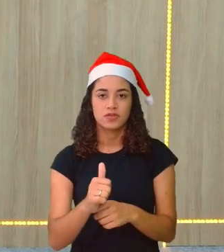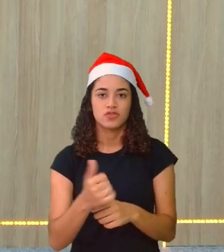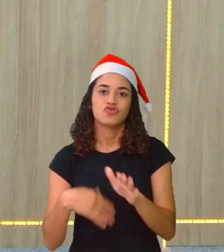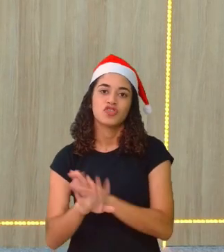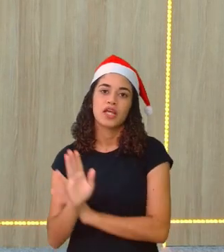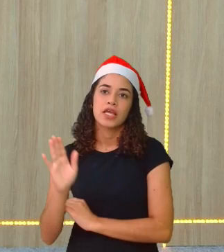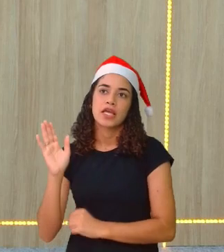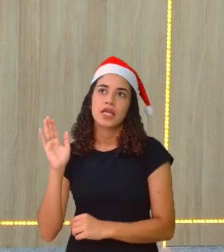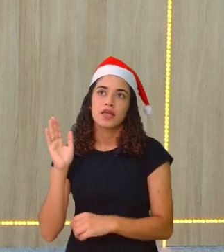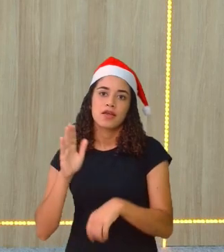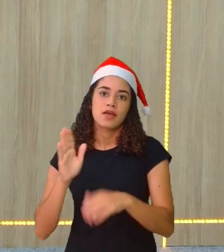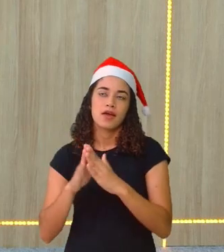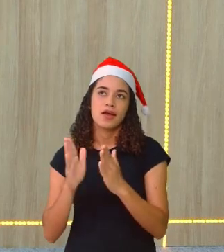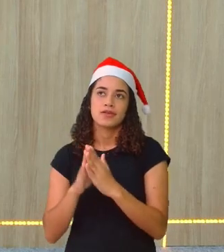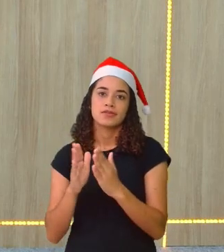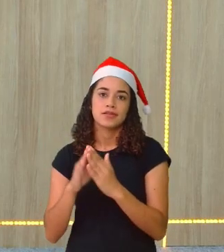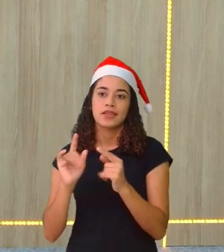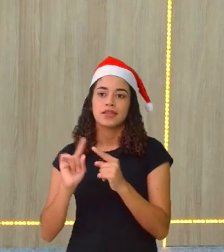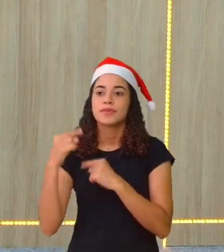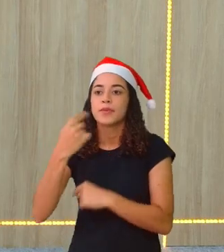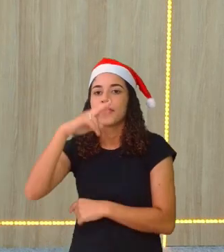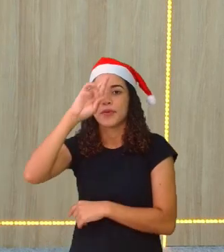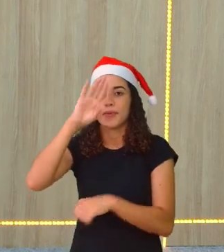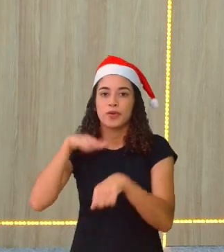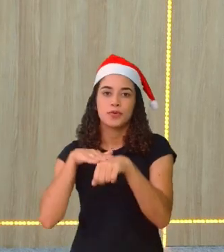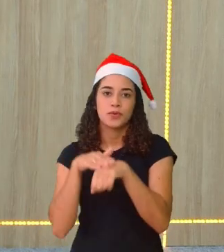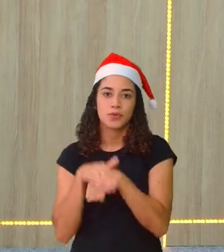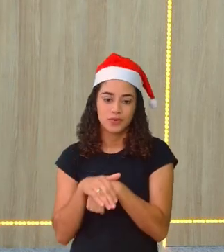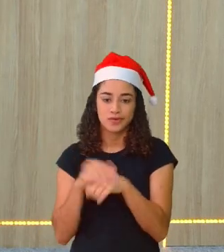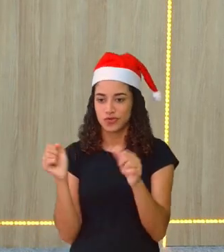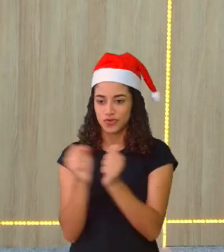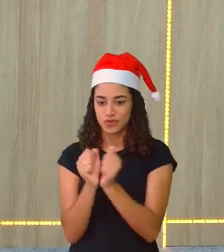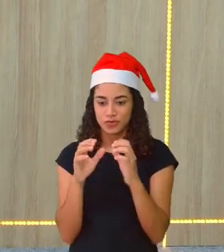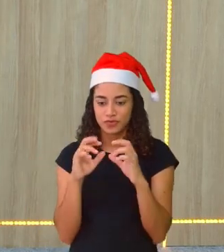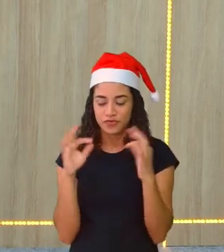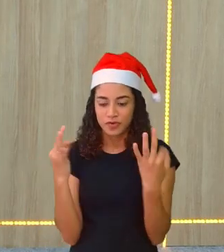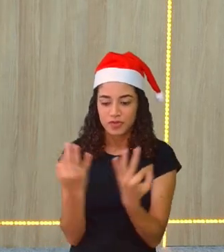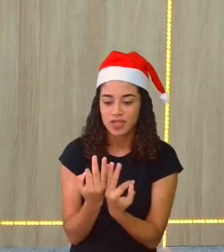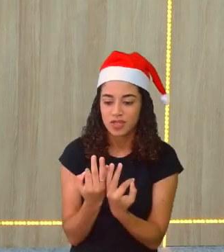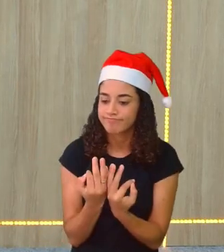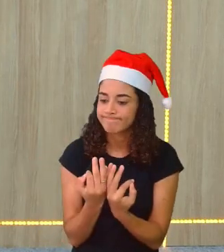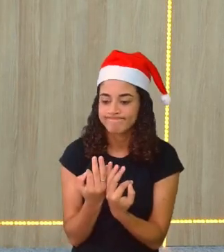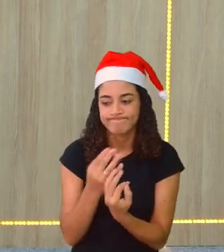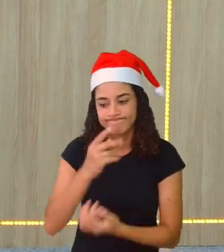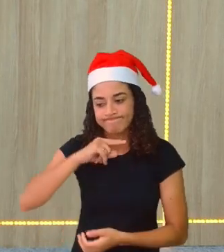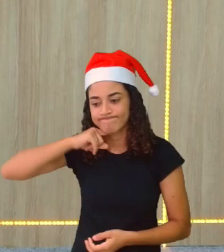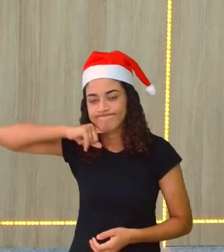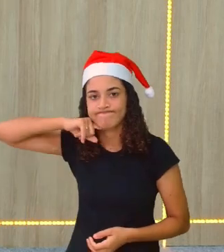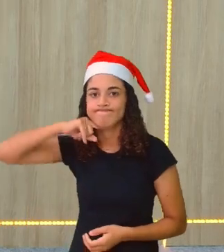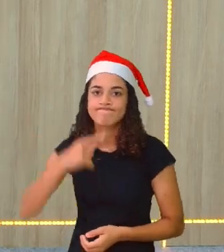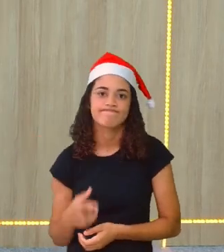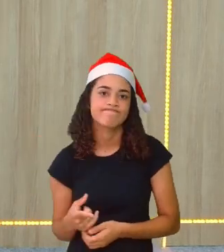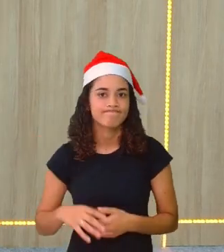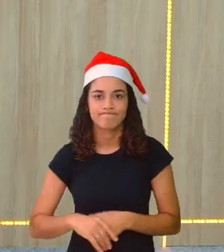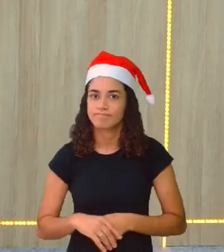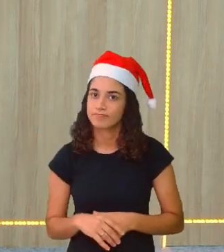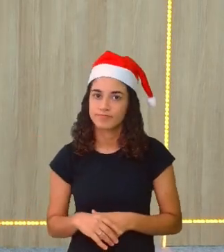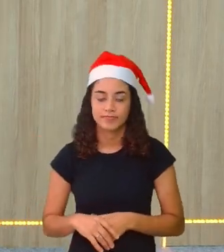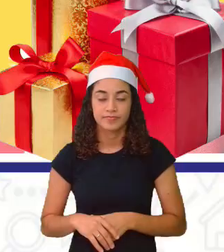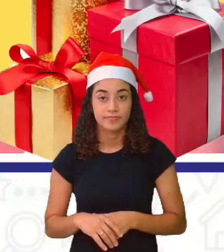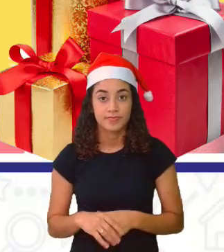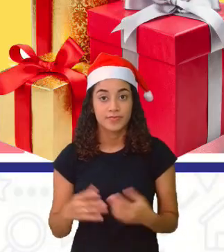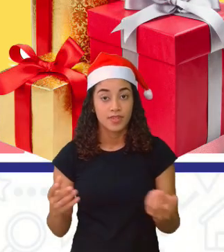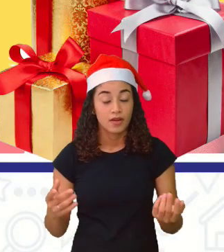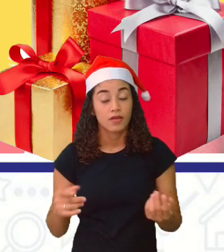meia-noite, né? Para celebrar a ceia natalina com a sua família. Então, a gente vê aí